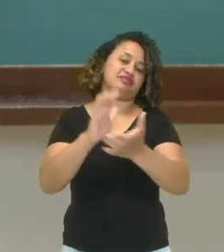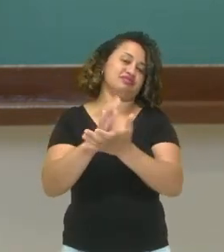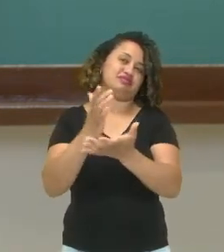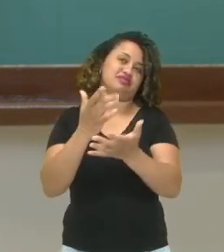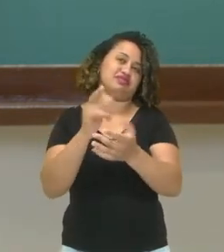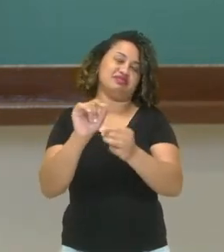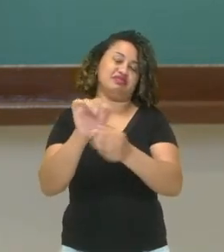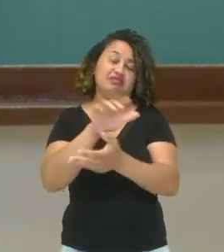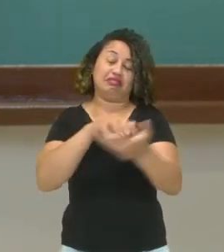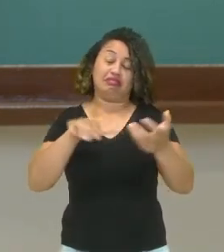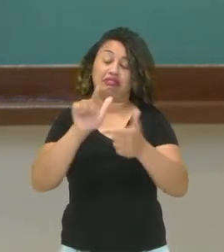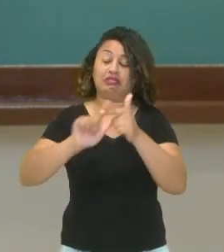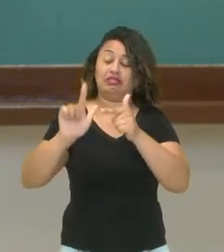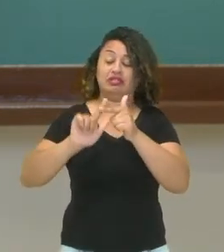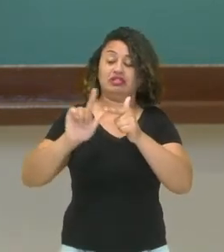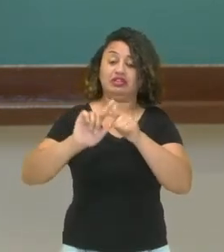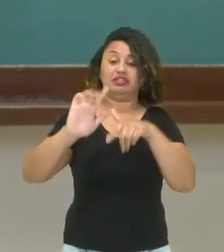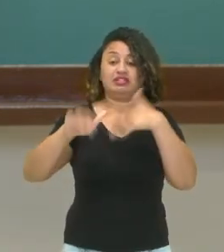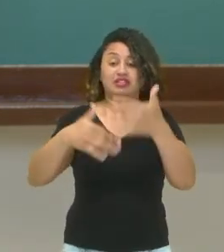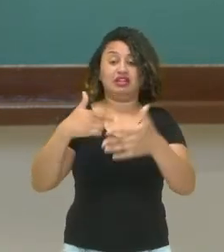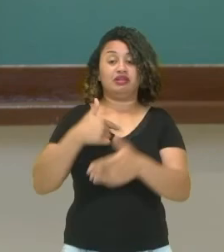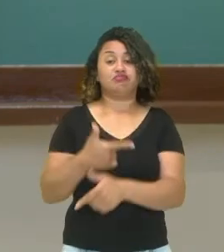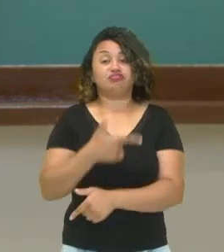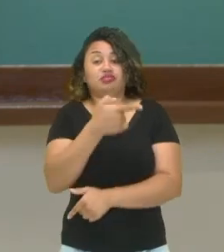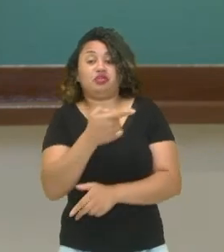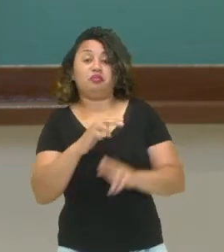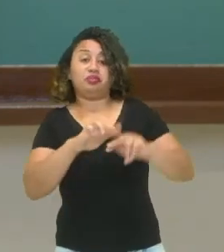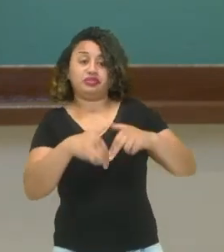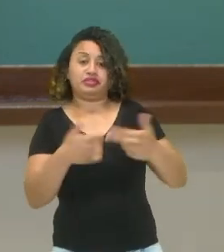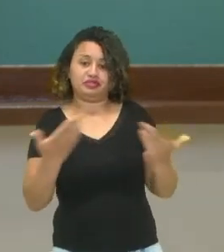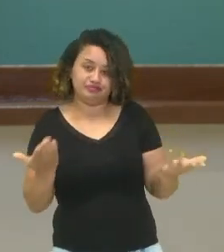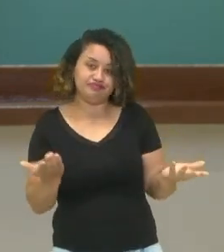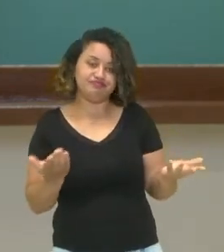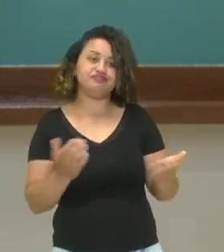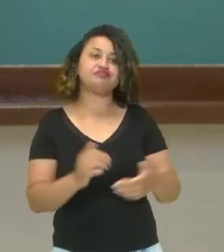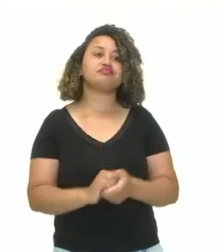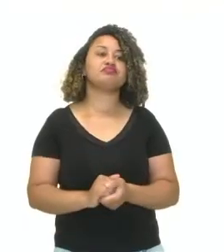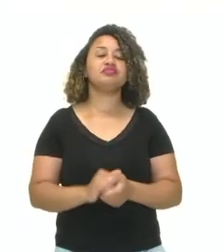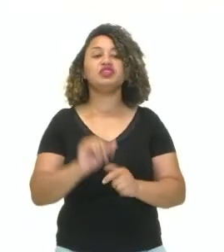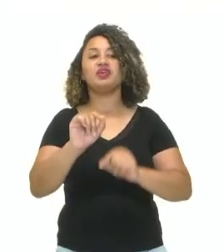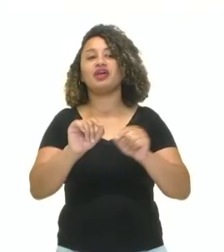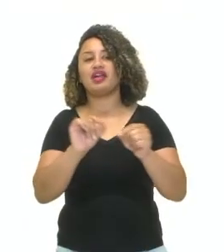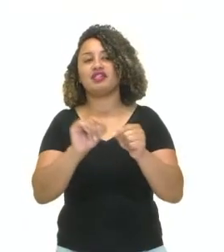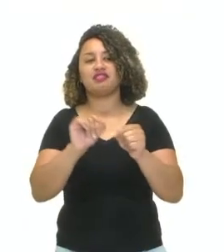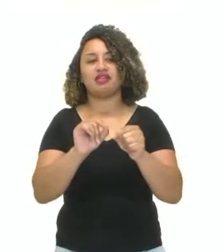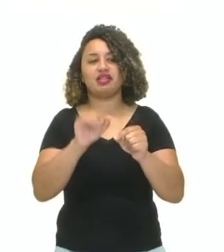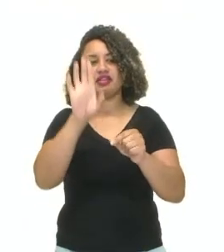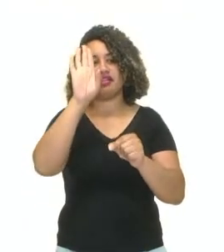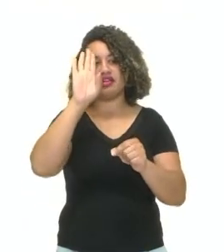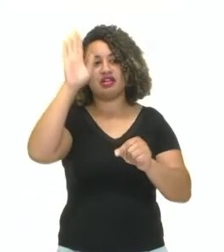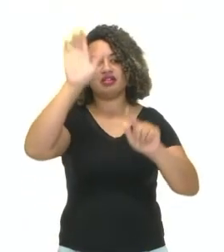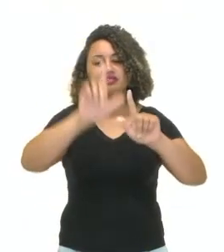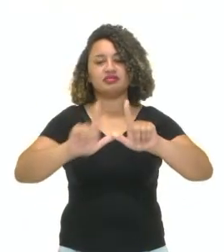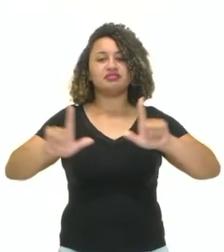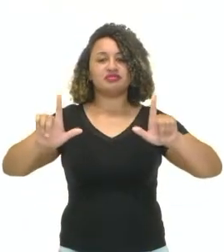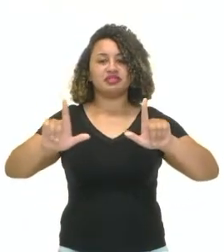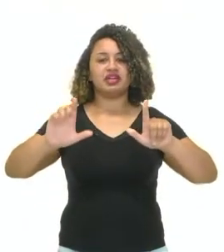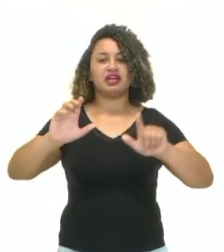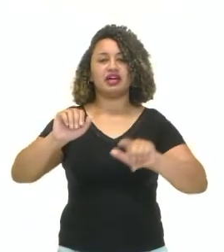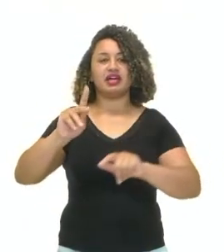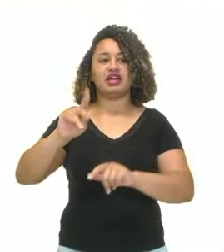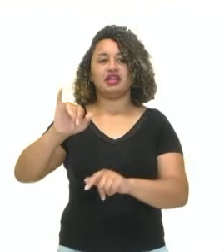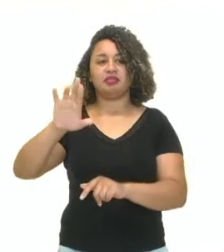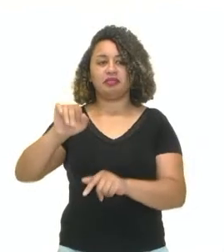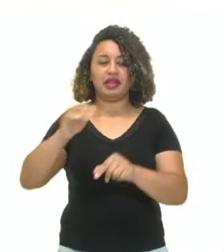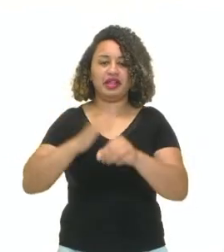gerando dor de cabeça para ele e ele acabou sendo assassinado por causa disso. Né? E a sua grande obra seria o Caipira Picando Fumo.